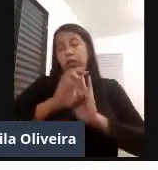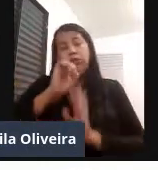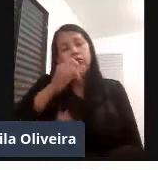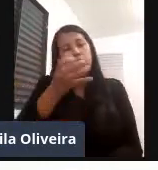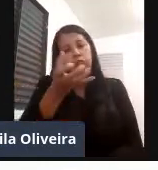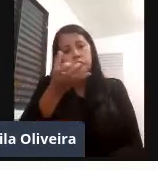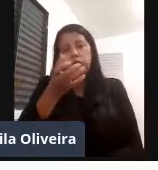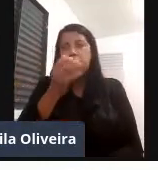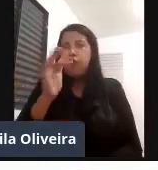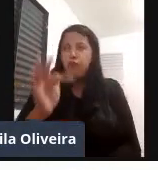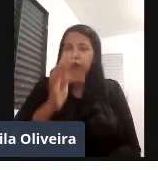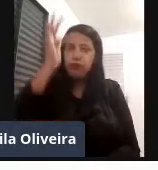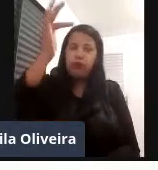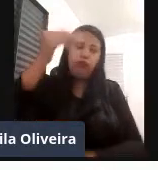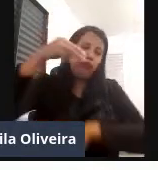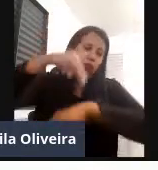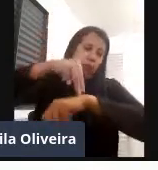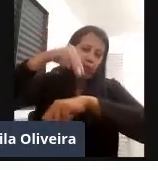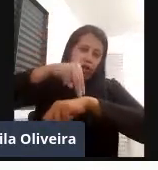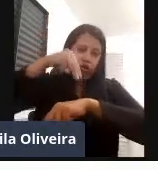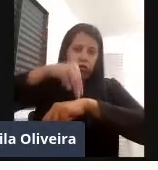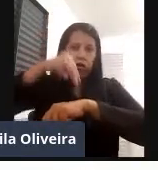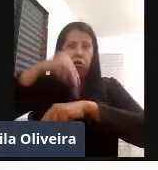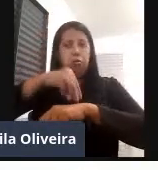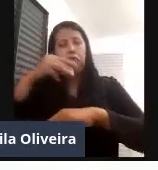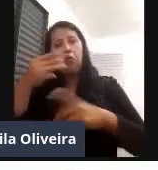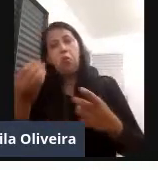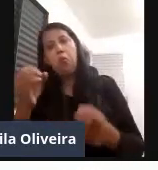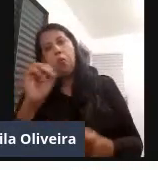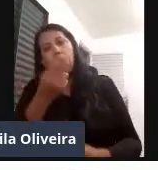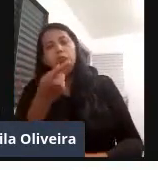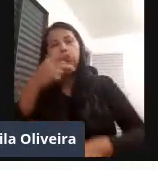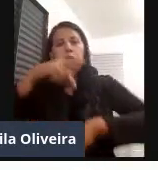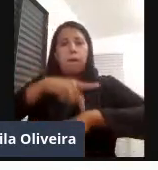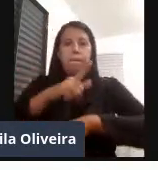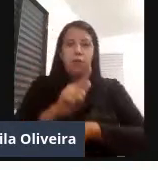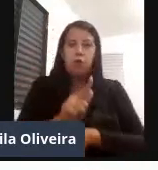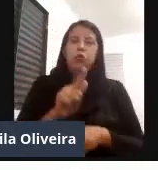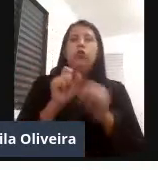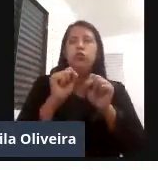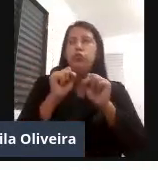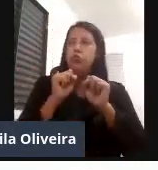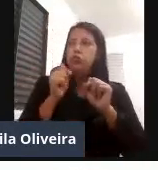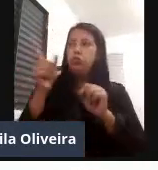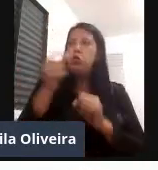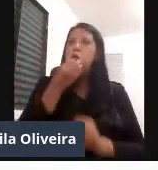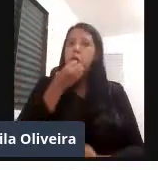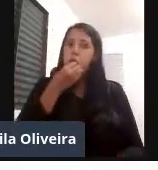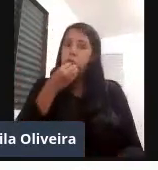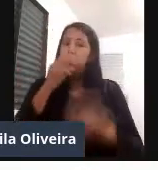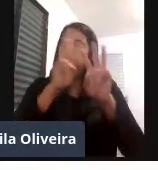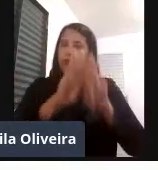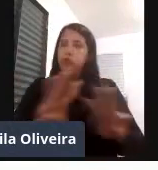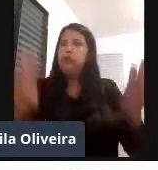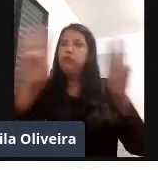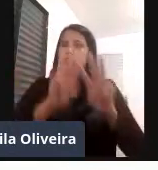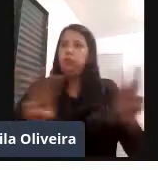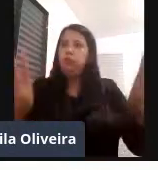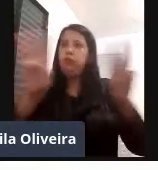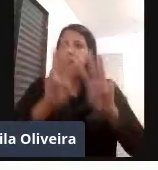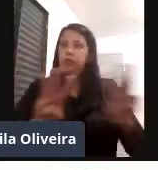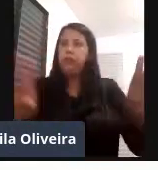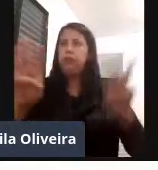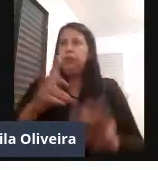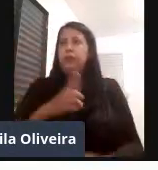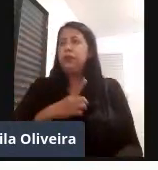mestrado, seguir na pós-graduação. É uma fonte muito riquíssima mesmo. Tem mais de 166